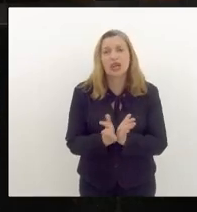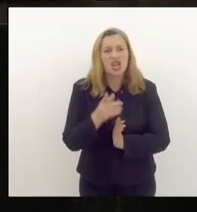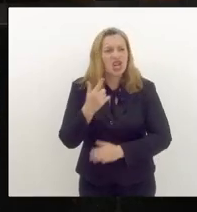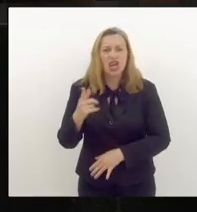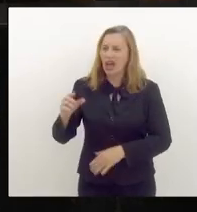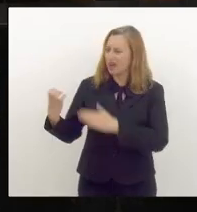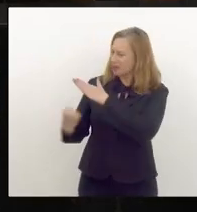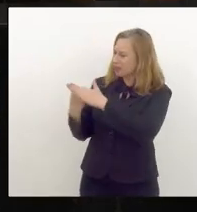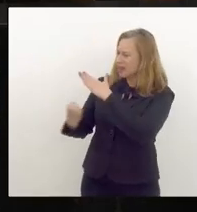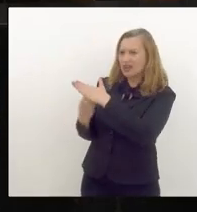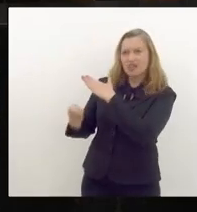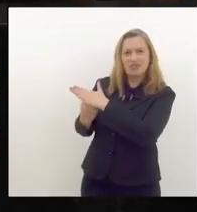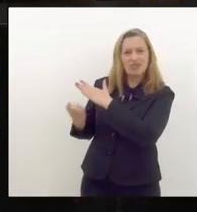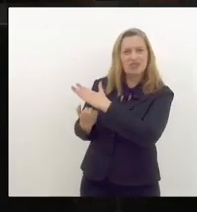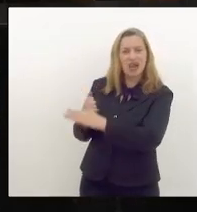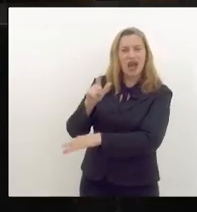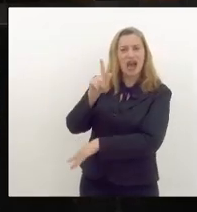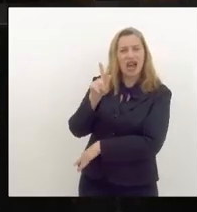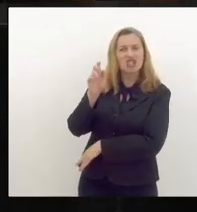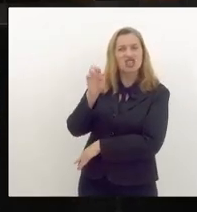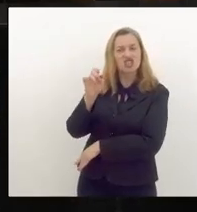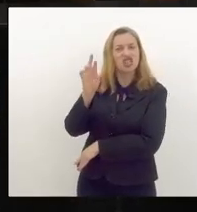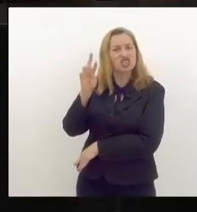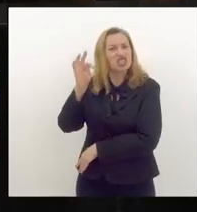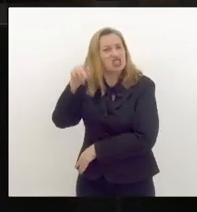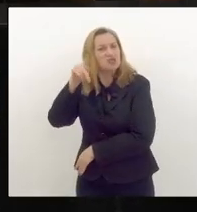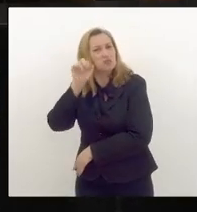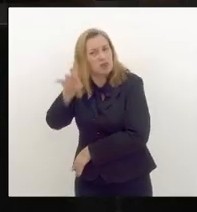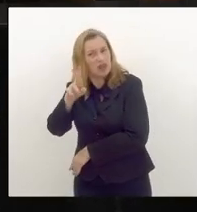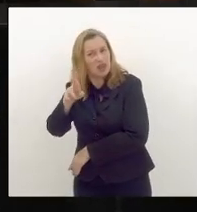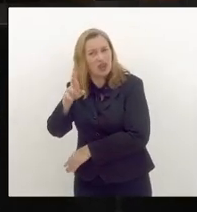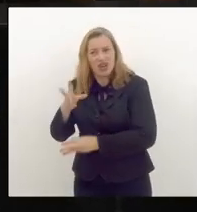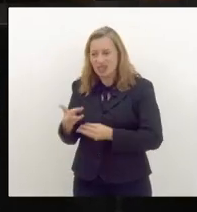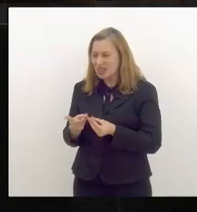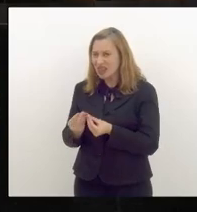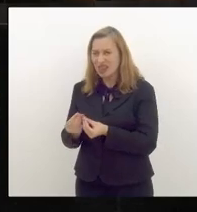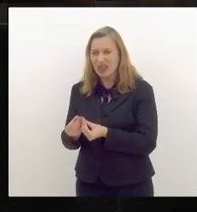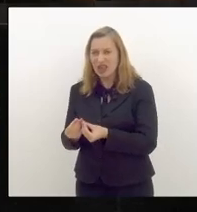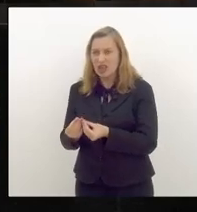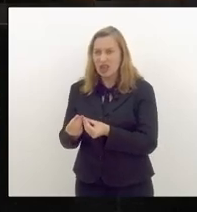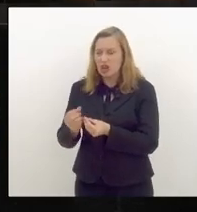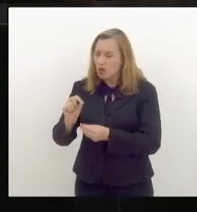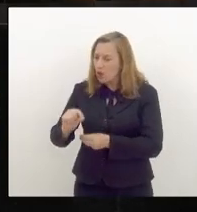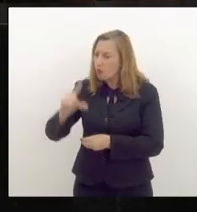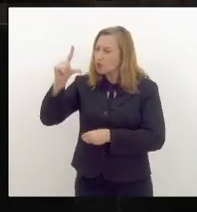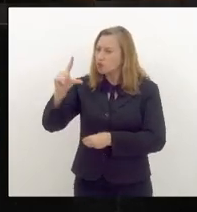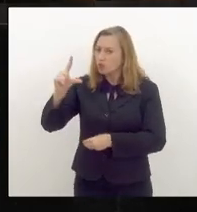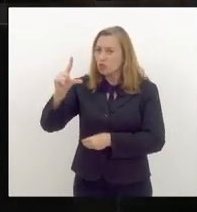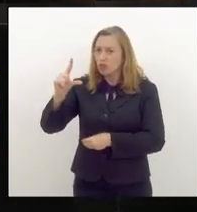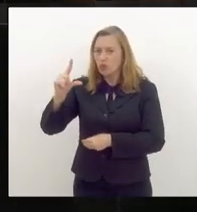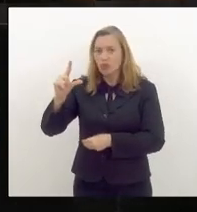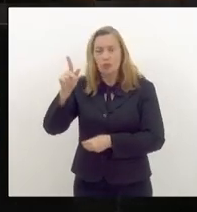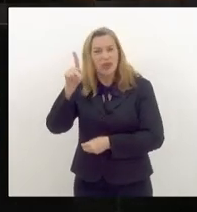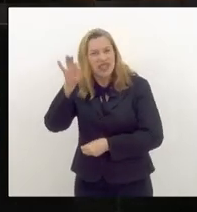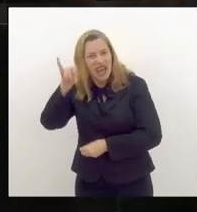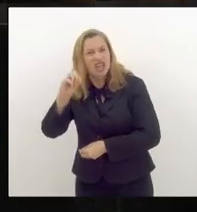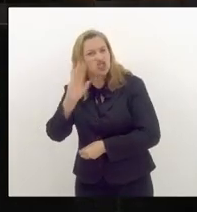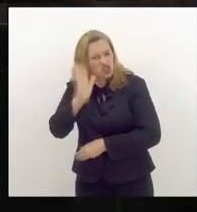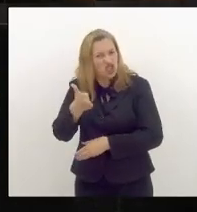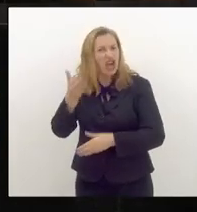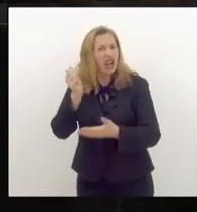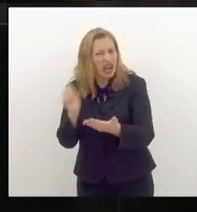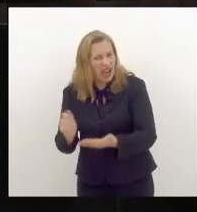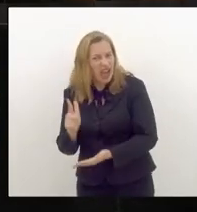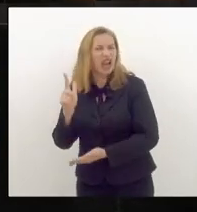agetransp uma insensibilidade tamanha e dá um aumento de um pedágio que já é caríssimo o